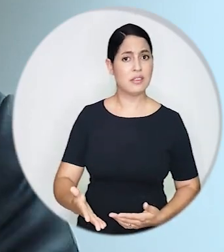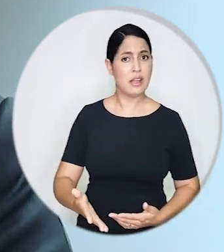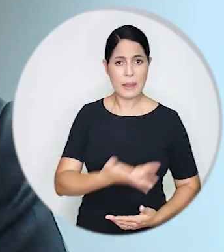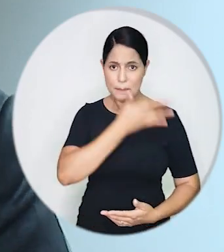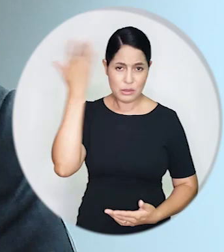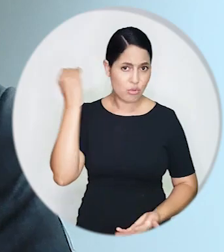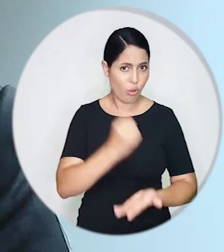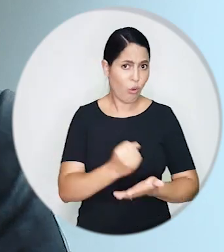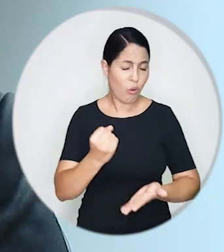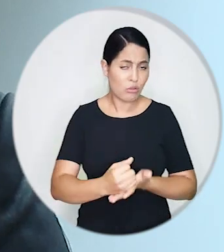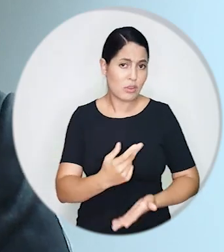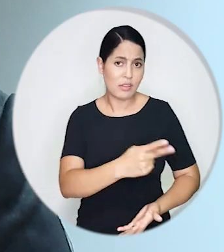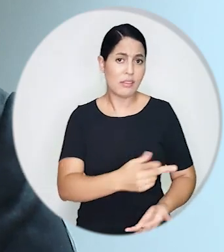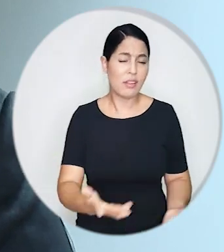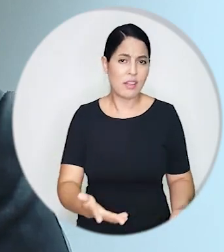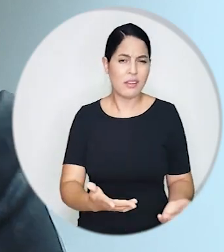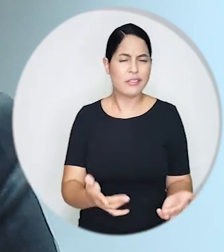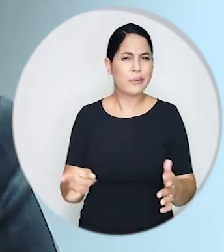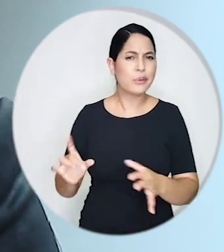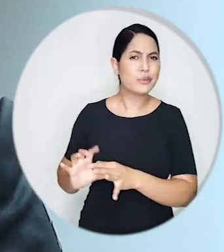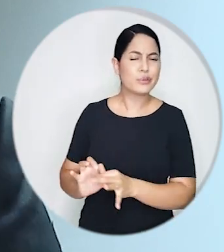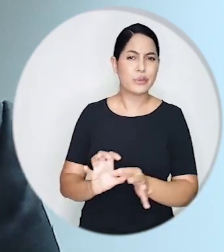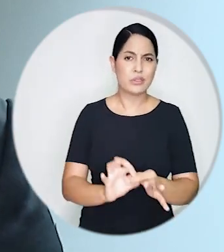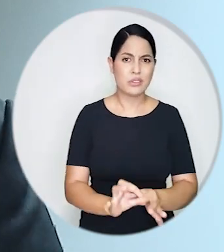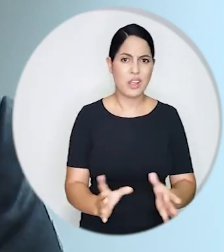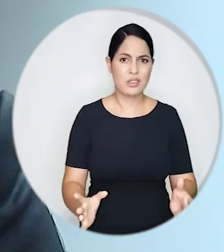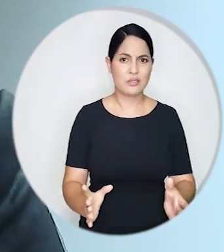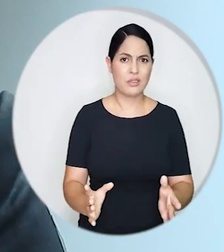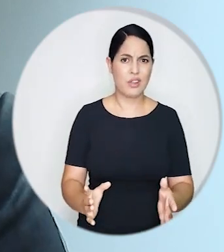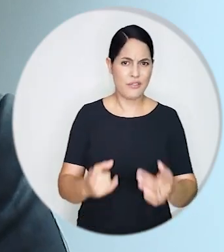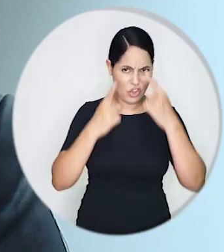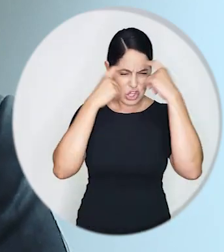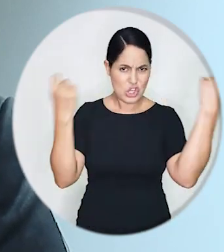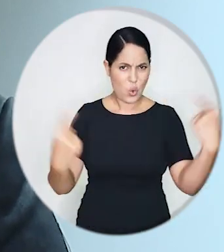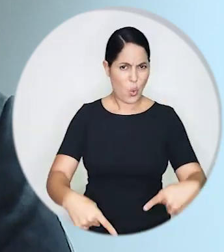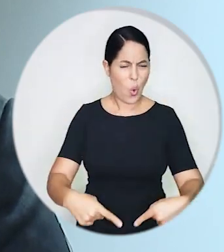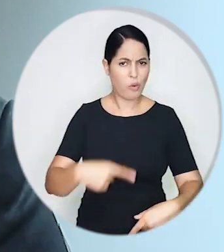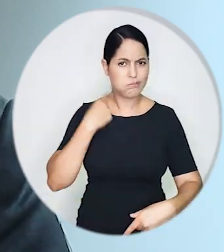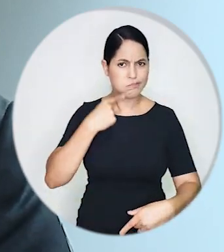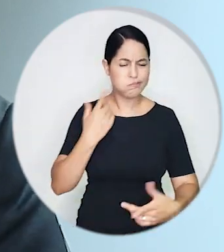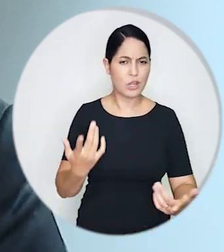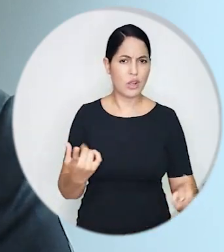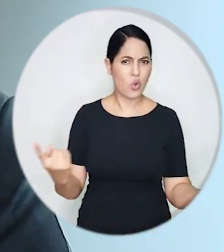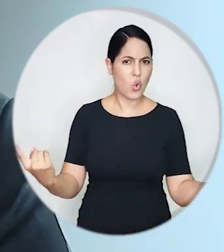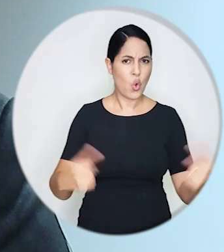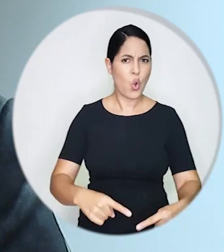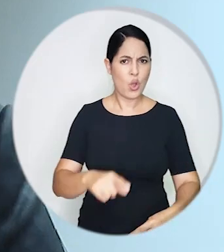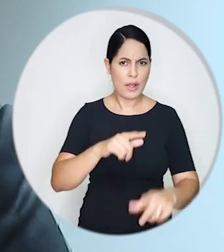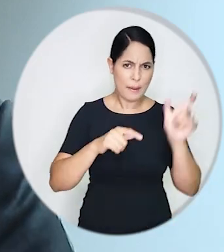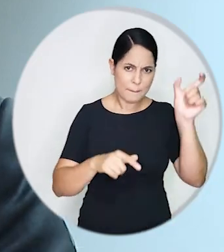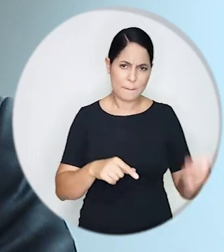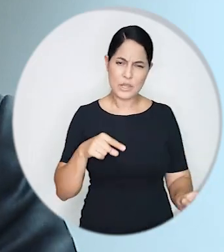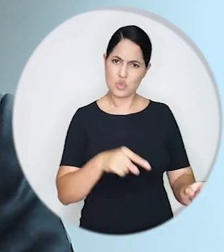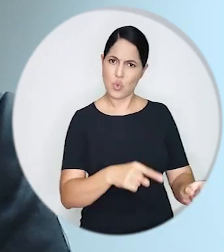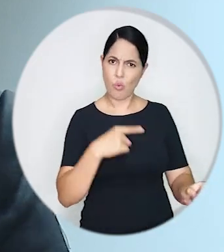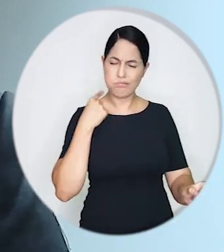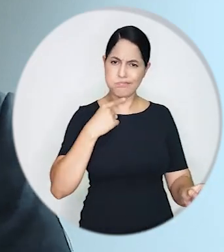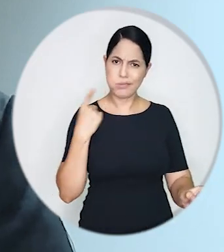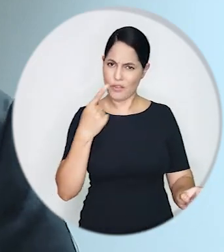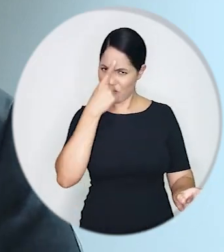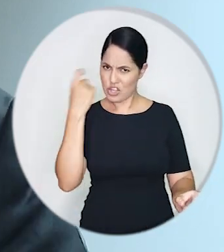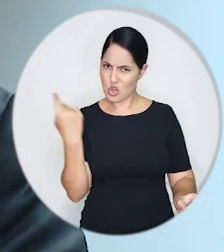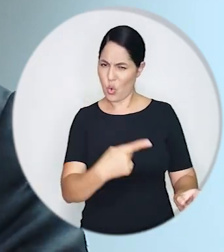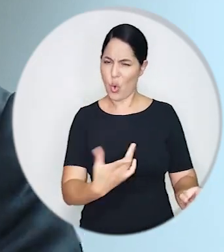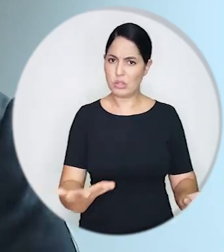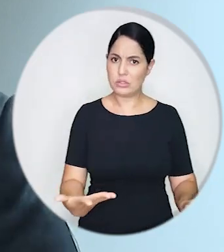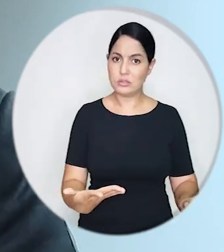seu constituinte. Logo, uma agressão à advocacia, uma agressão ao advogado é um